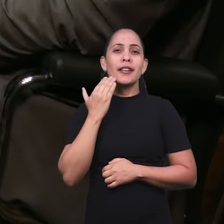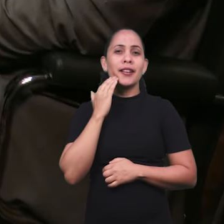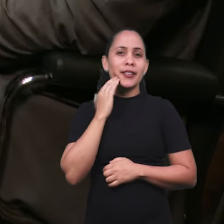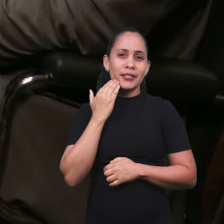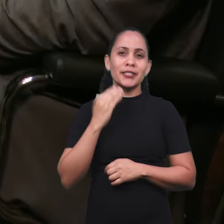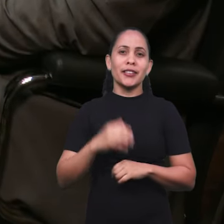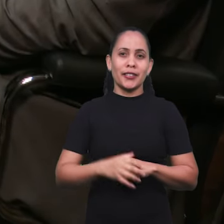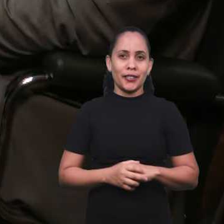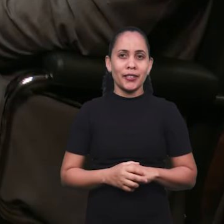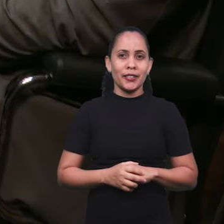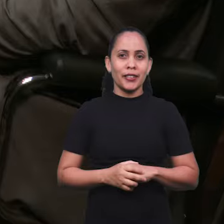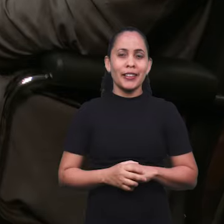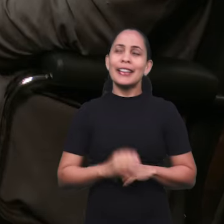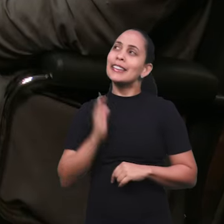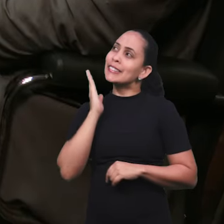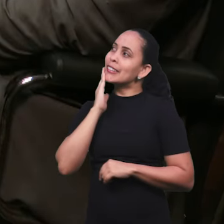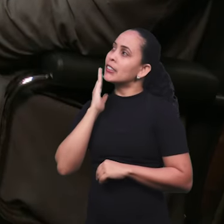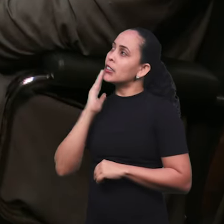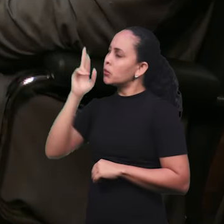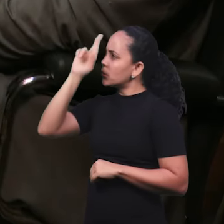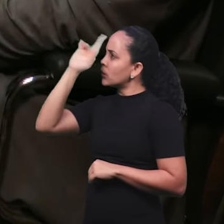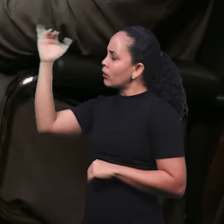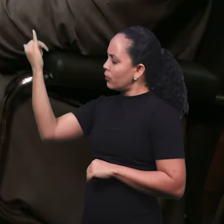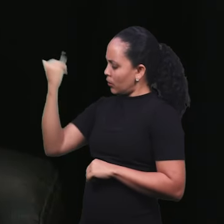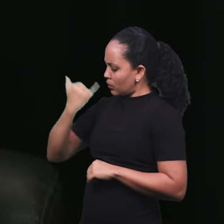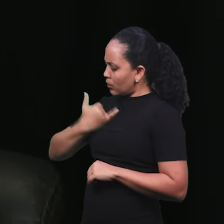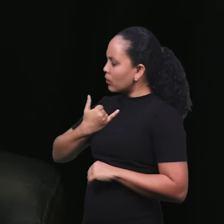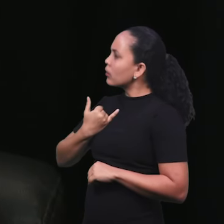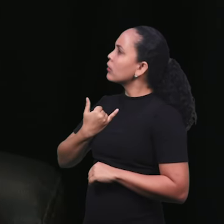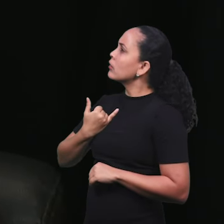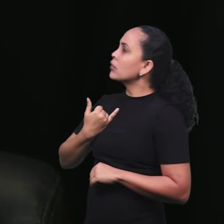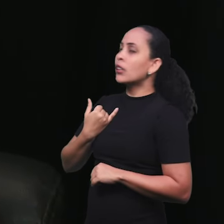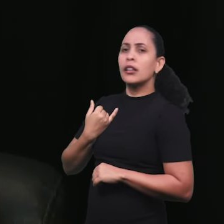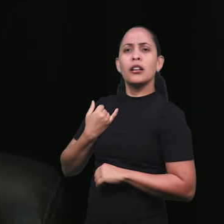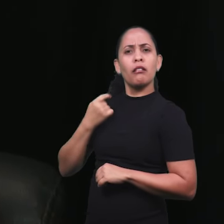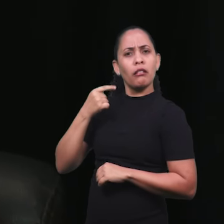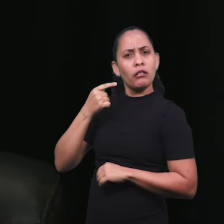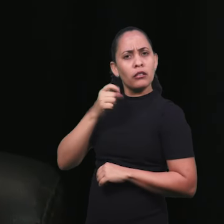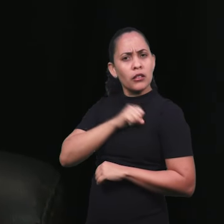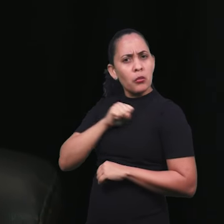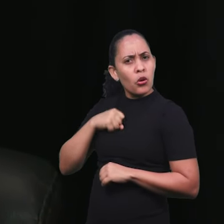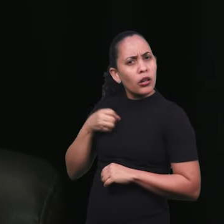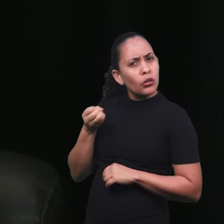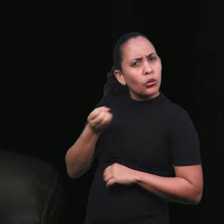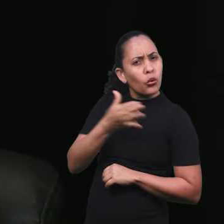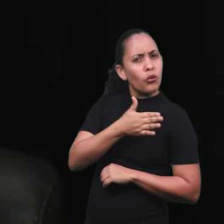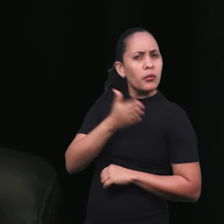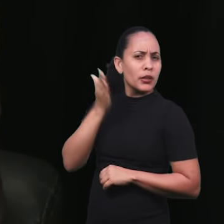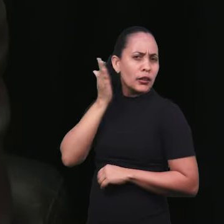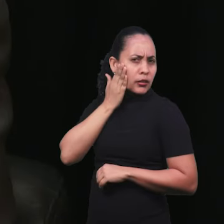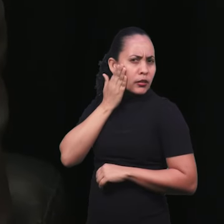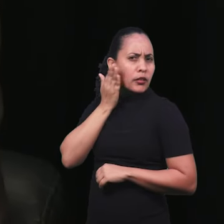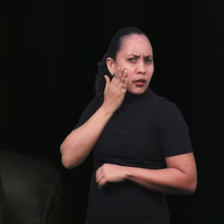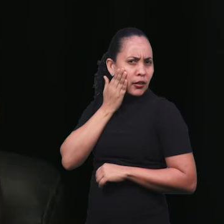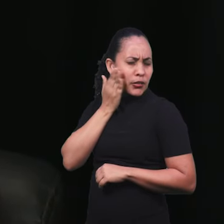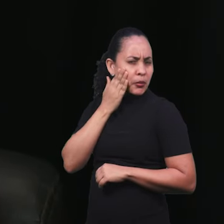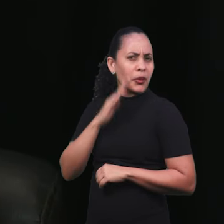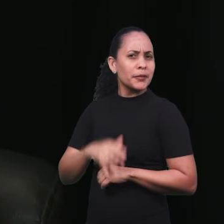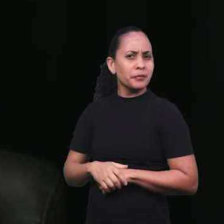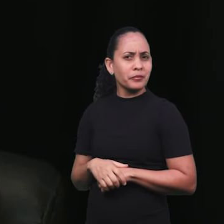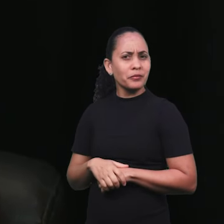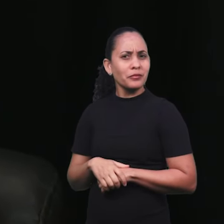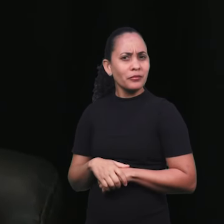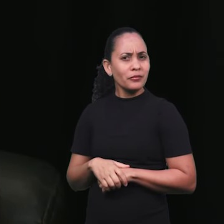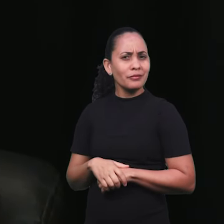mostra ali a consciência que ele tomou naquele momento, né? Não importa que ele era novo, mas ele tomou ciência, né?